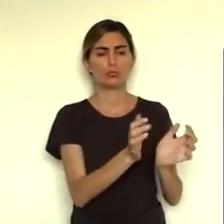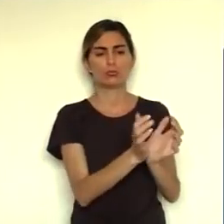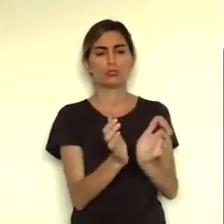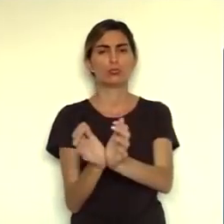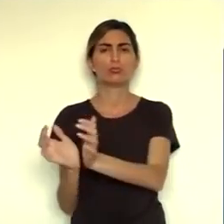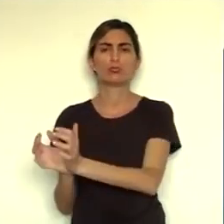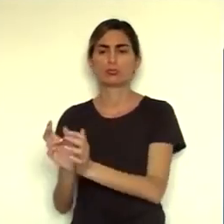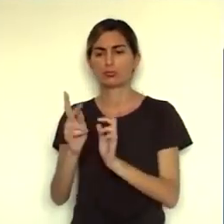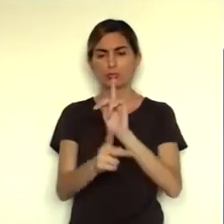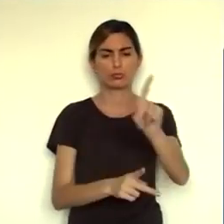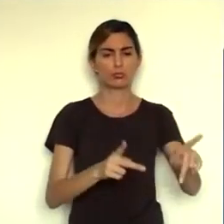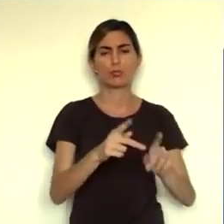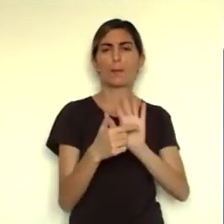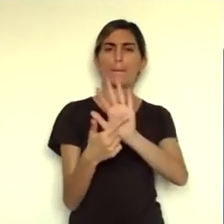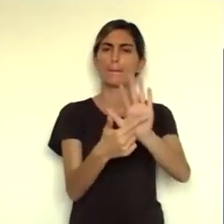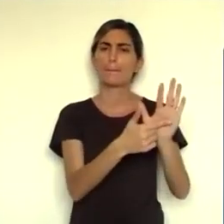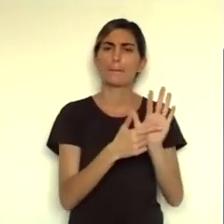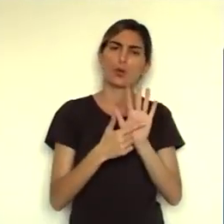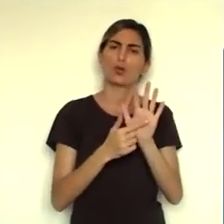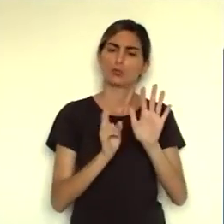elas apresentam ainda